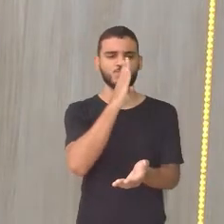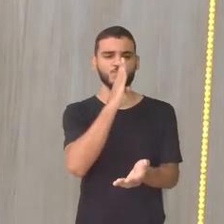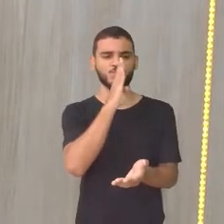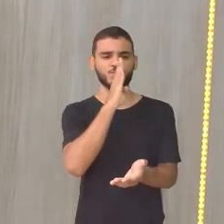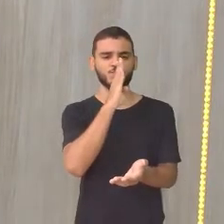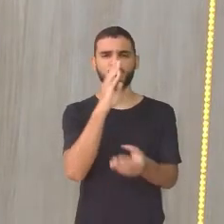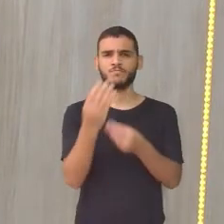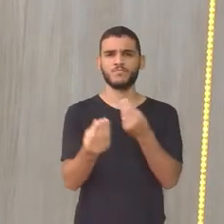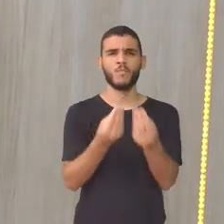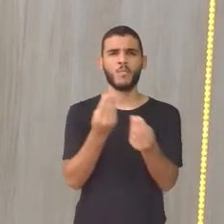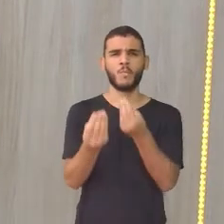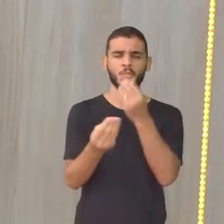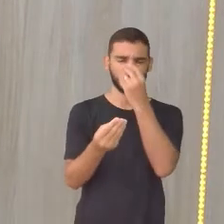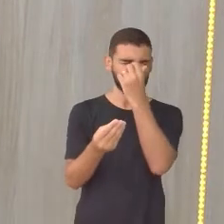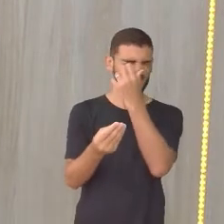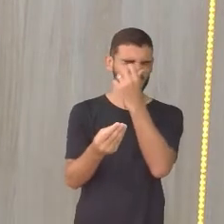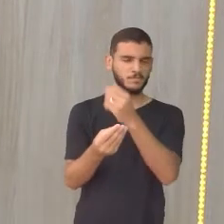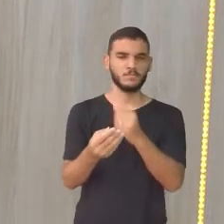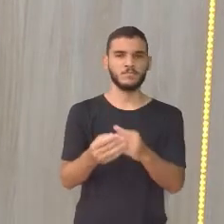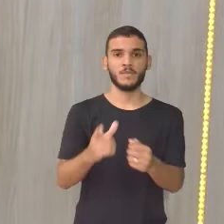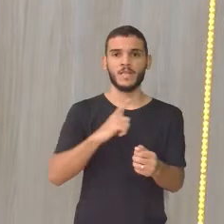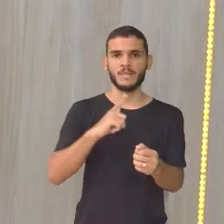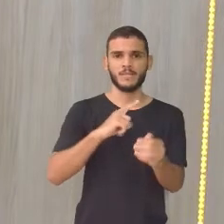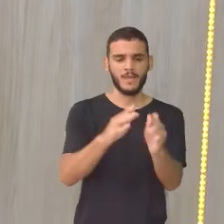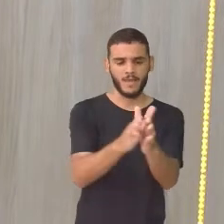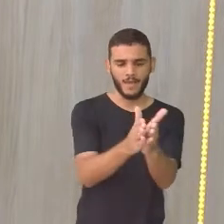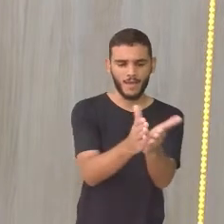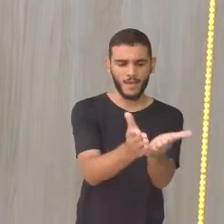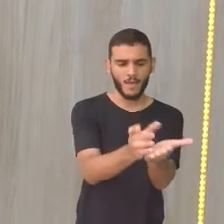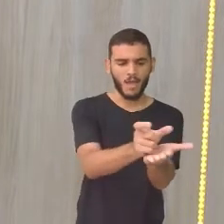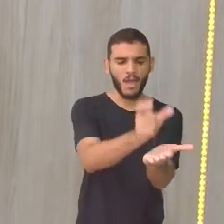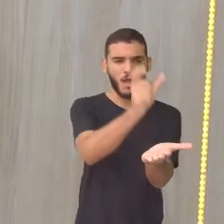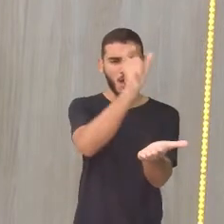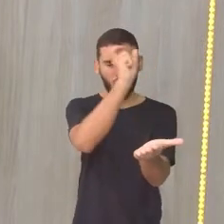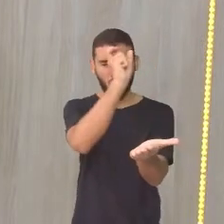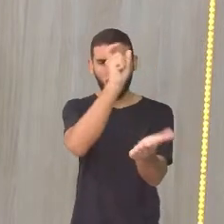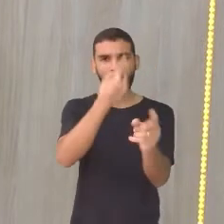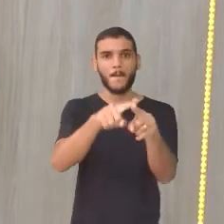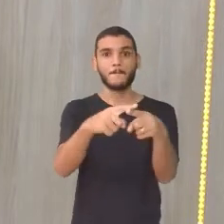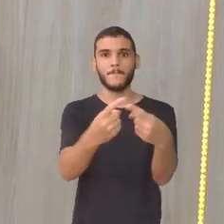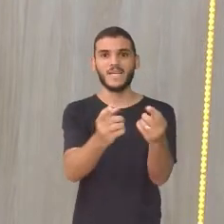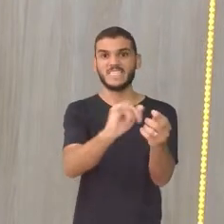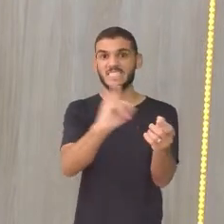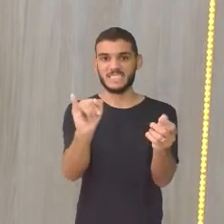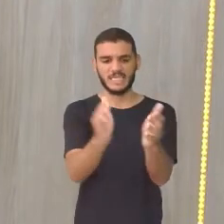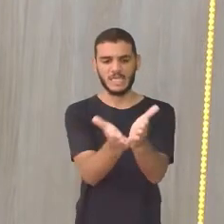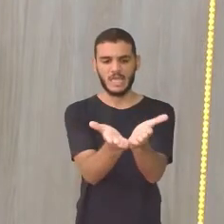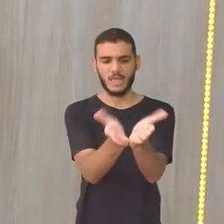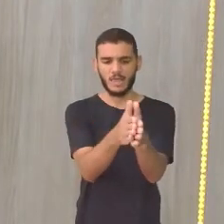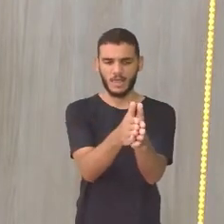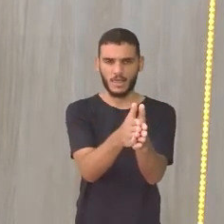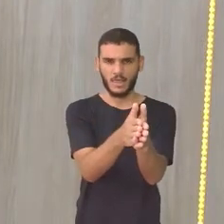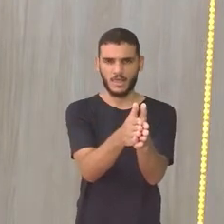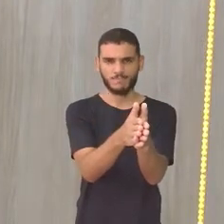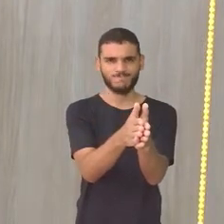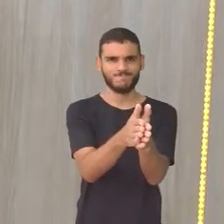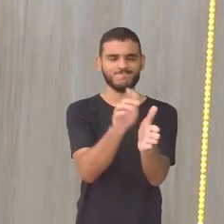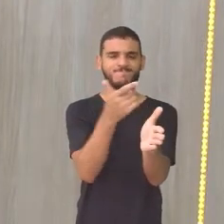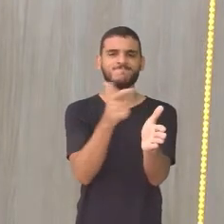Porque ele parece mudo ao estar fechado, mas ao abrir, através do livro, nós